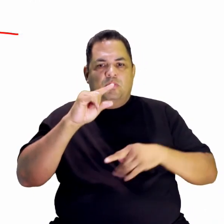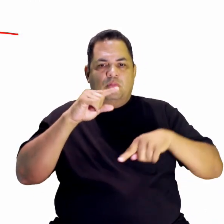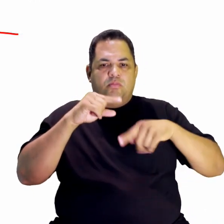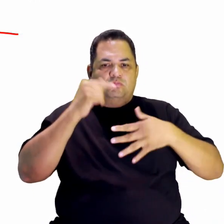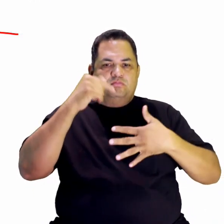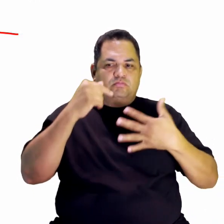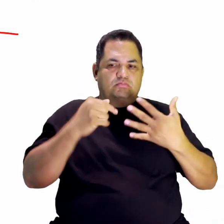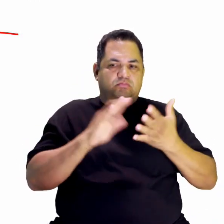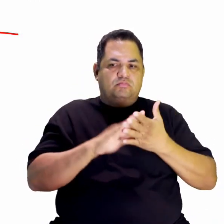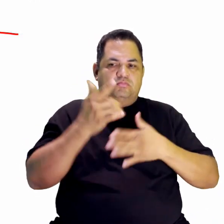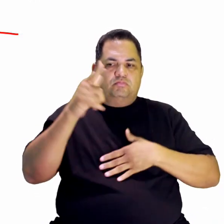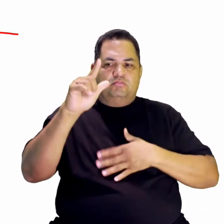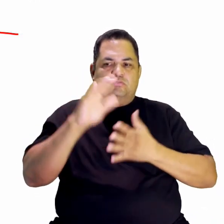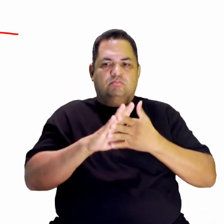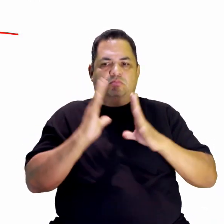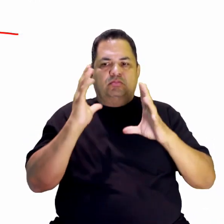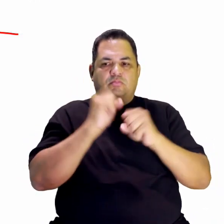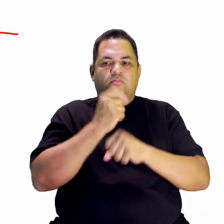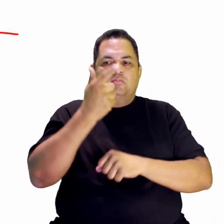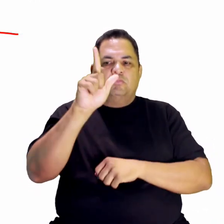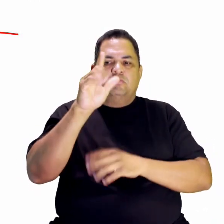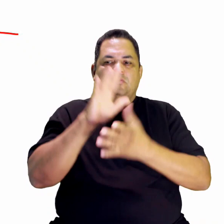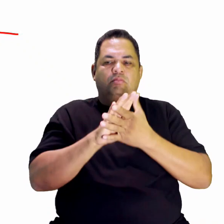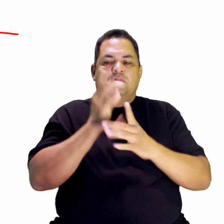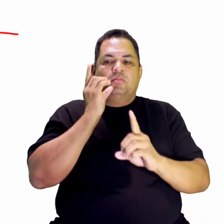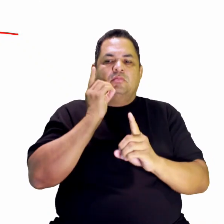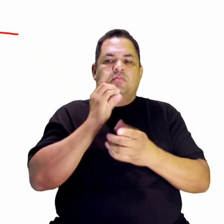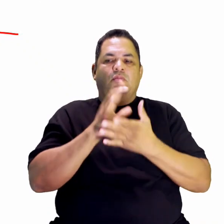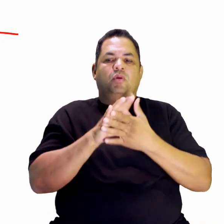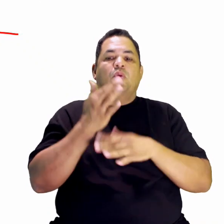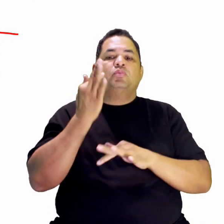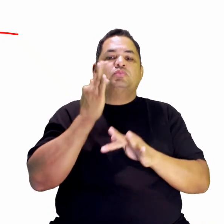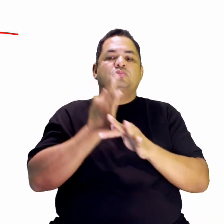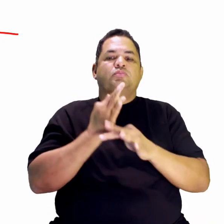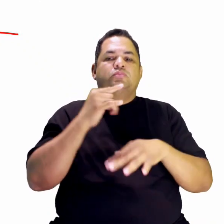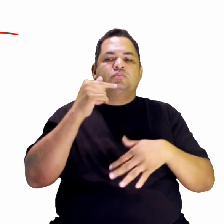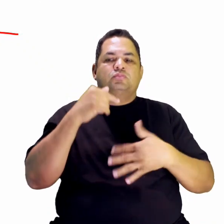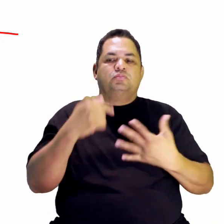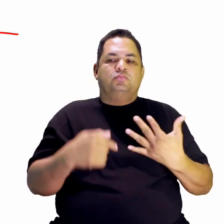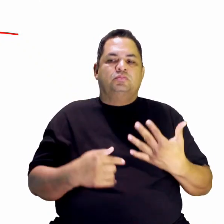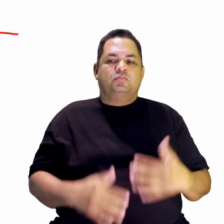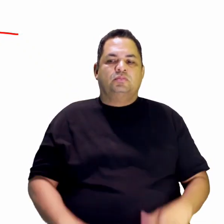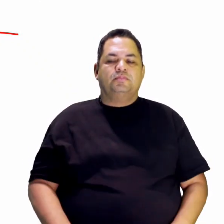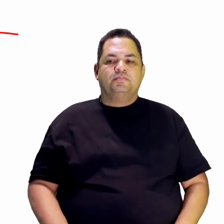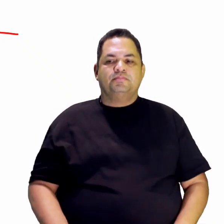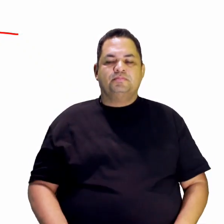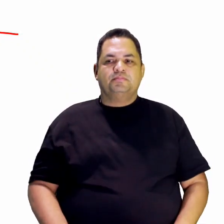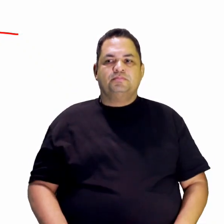você consegue resolver e achar outros elementos da física, né? Tudo bem?